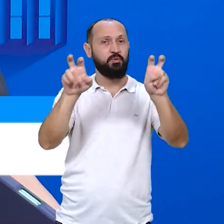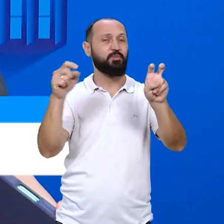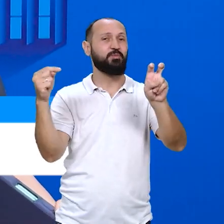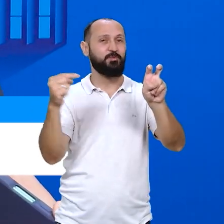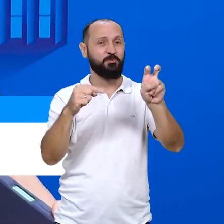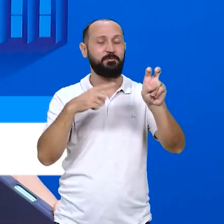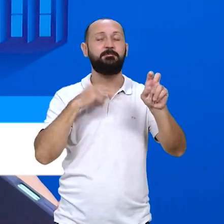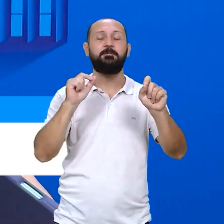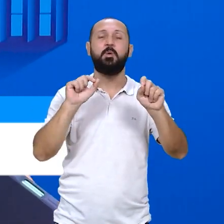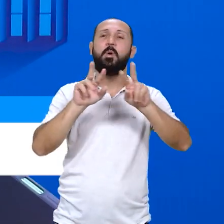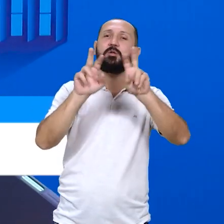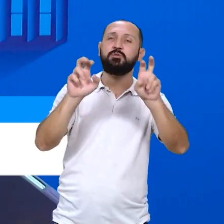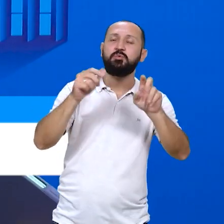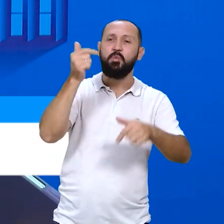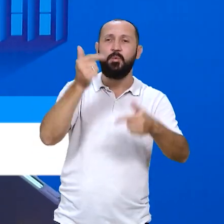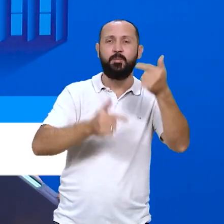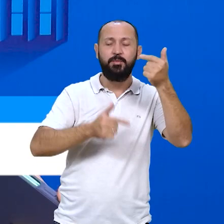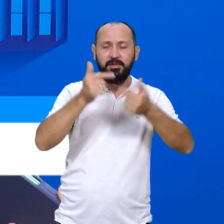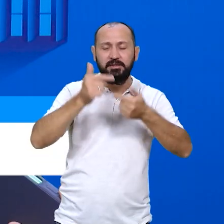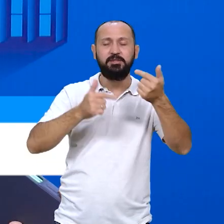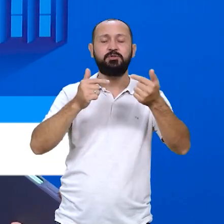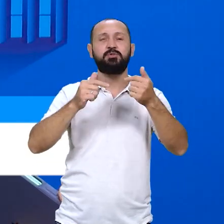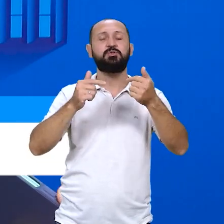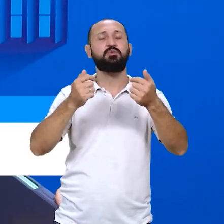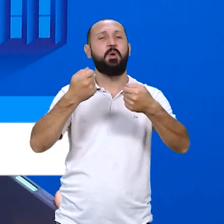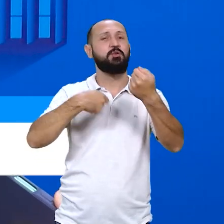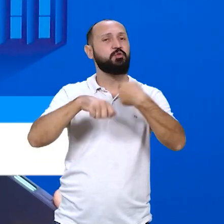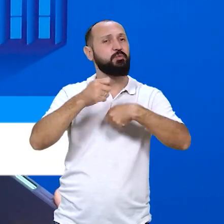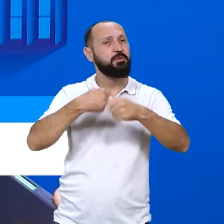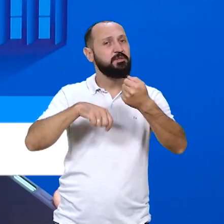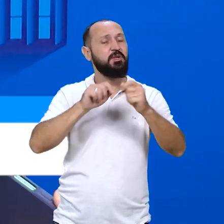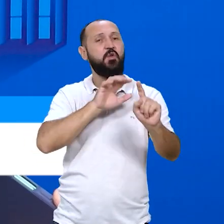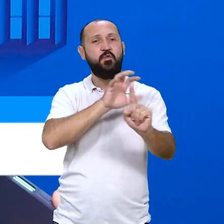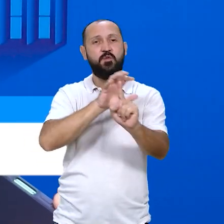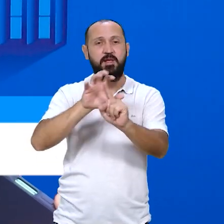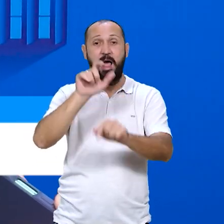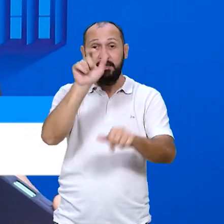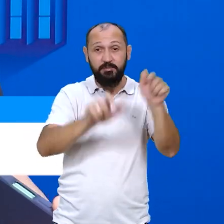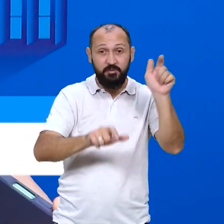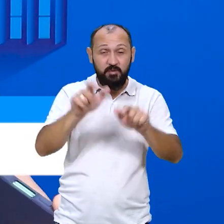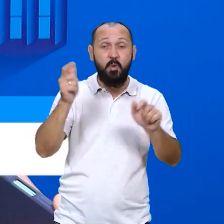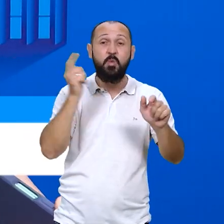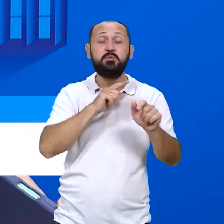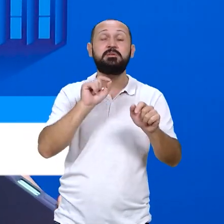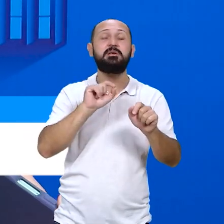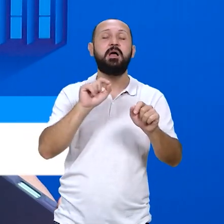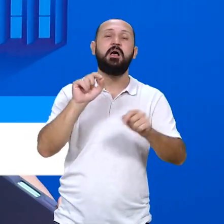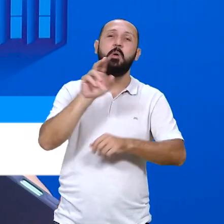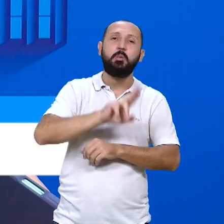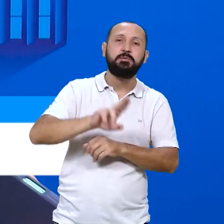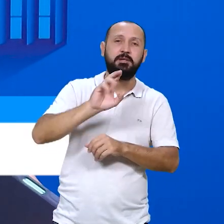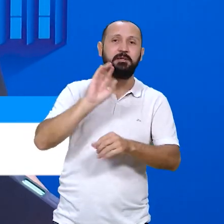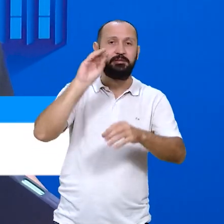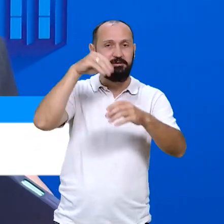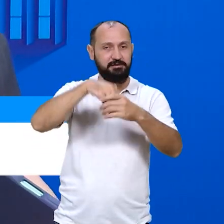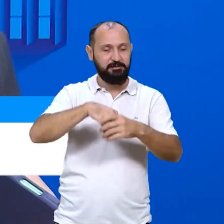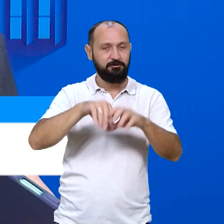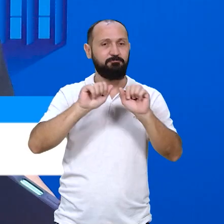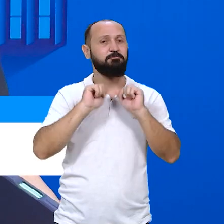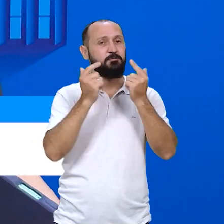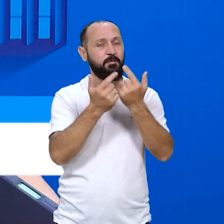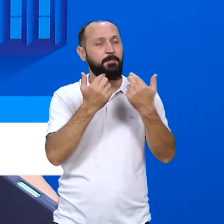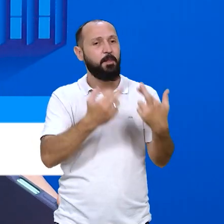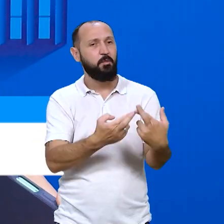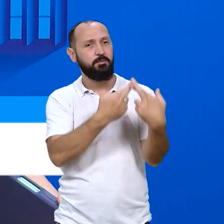que os assuntos políticos e administrativos que influenciam na vida das pessoas possam ser tratados